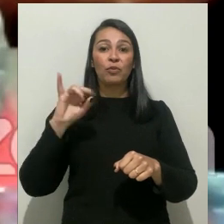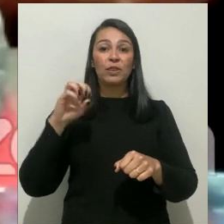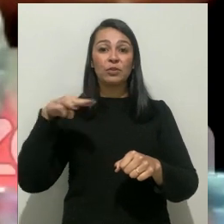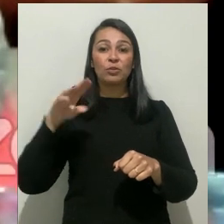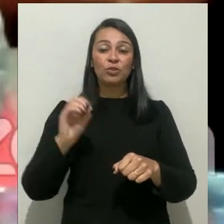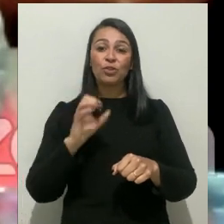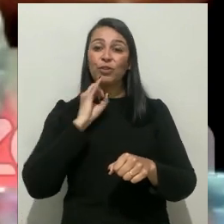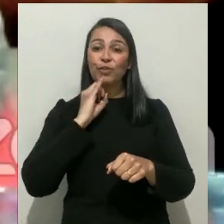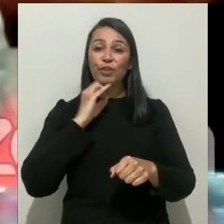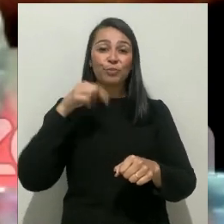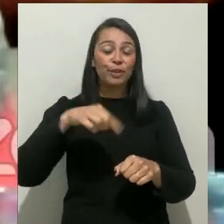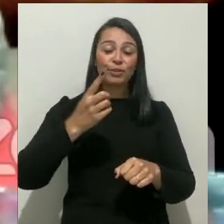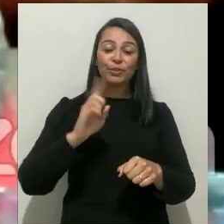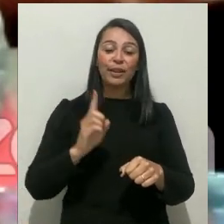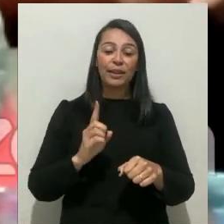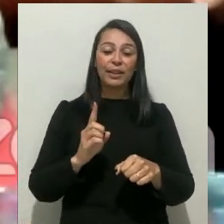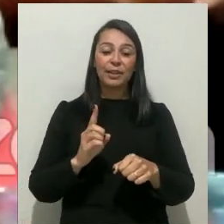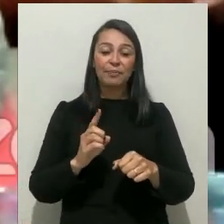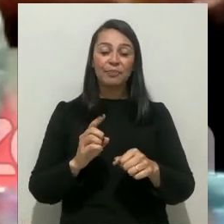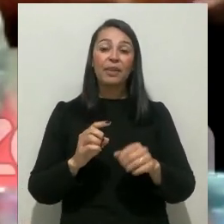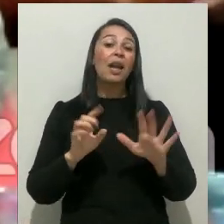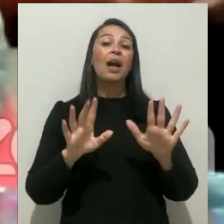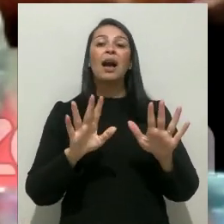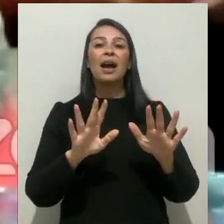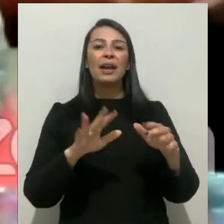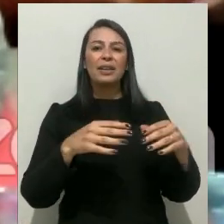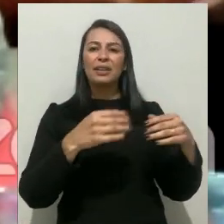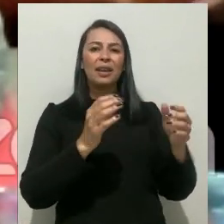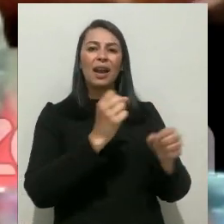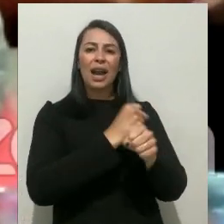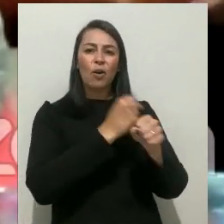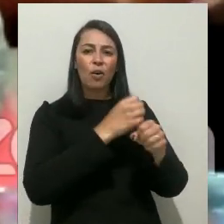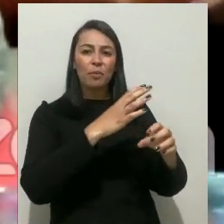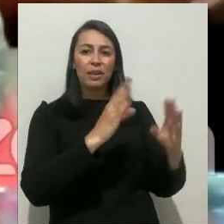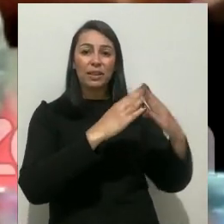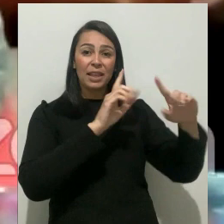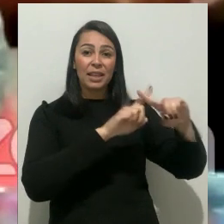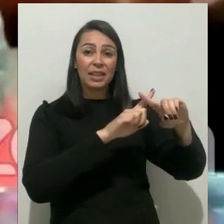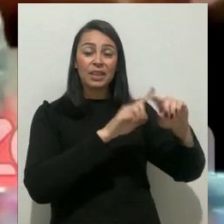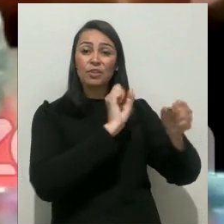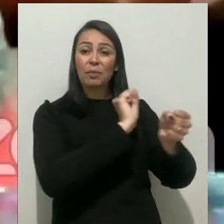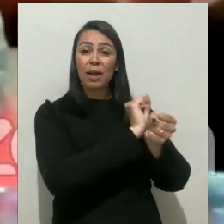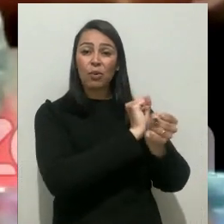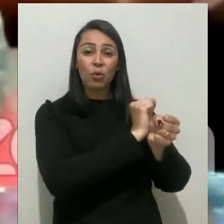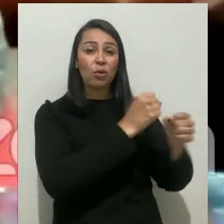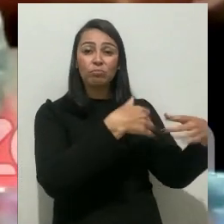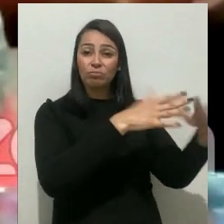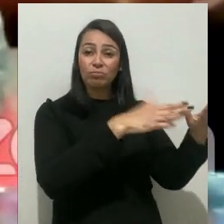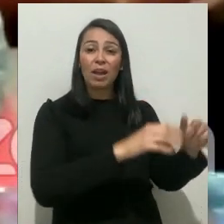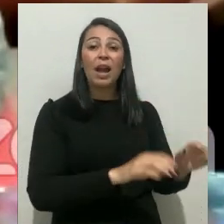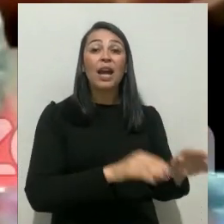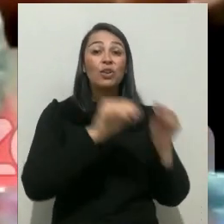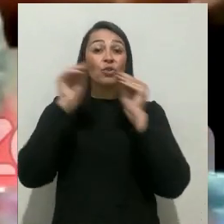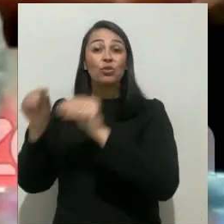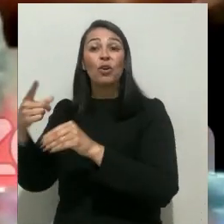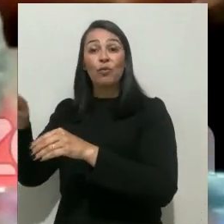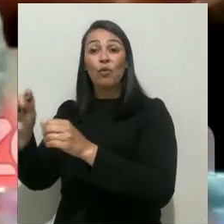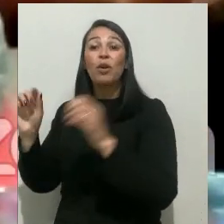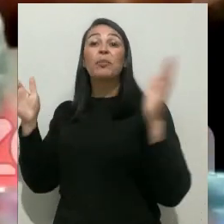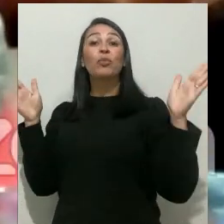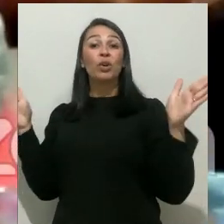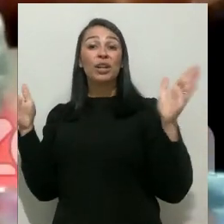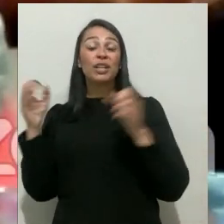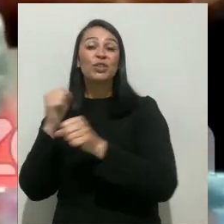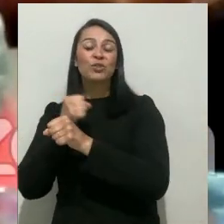filmado, e peraré, e foi para o Cristo. Tchau, deixou lá, e falou, muitos anos depois, que eu não me lembro exatamente quantos